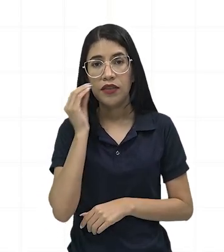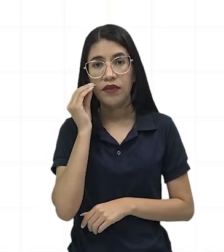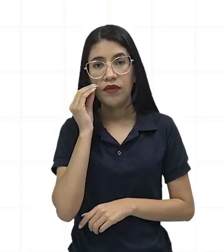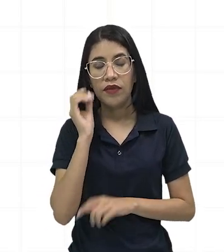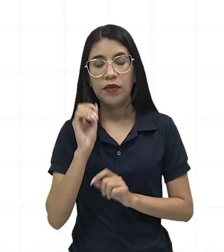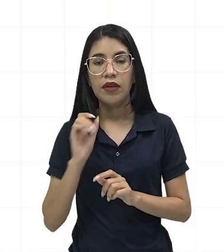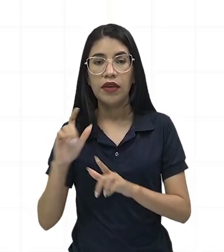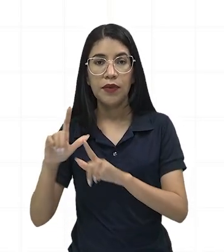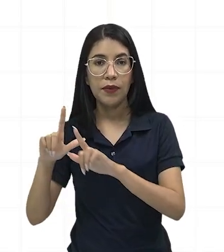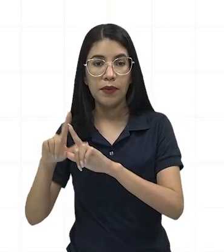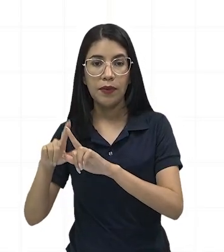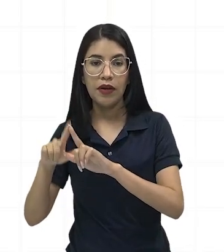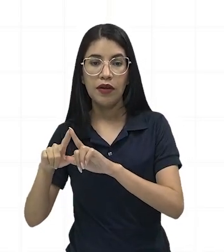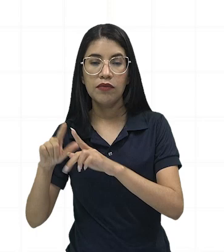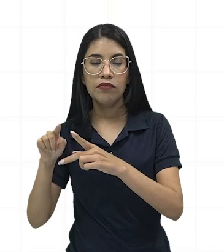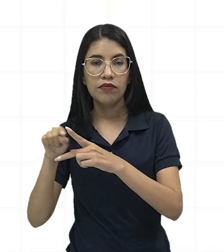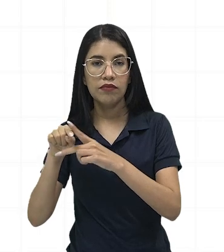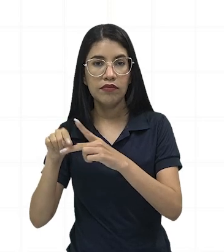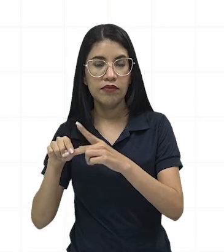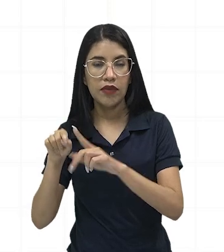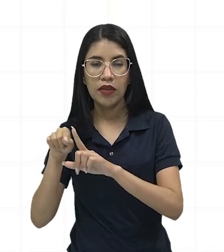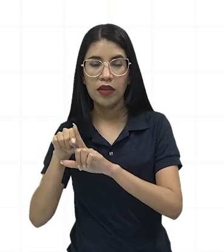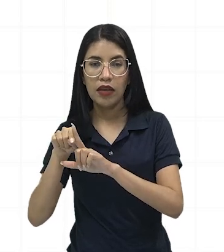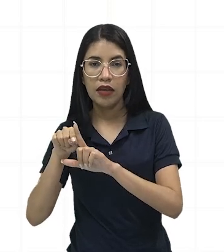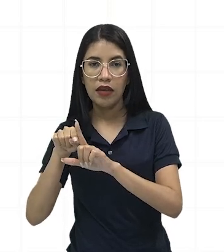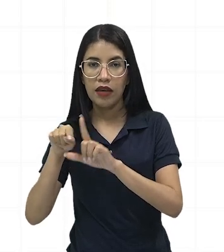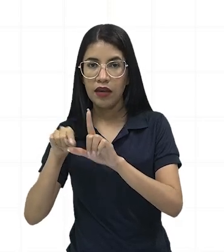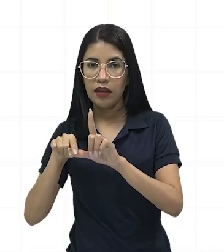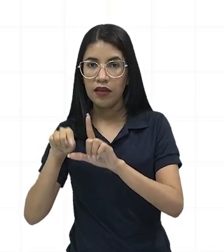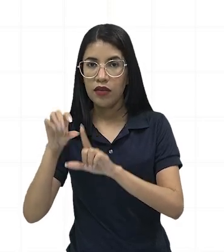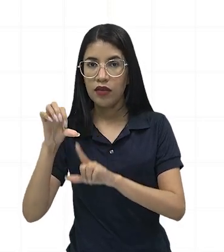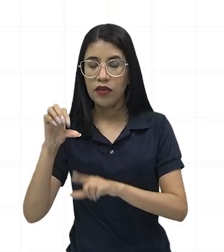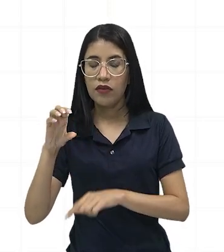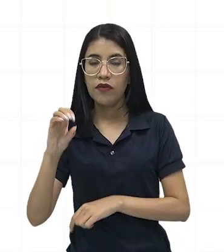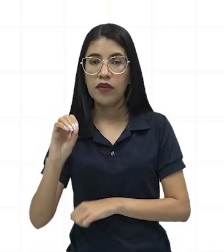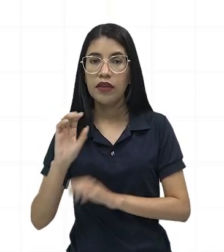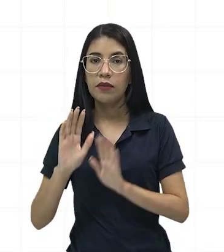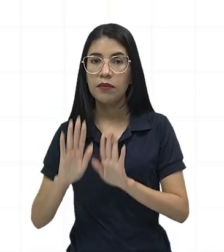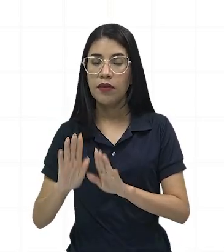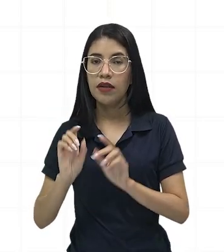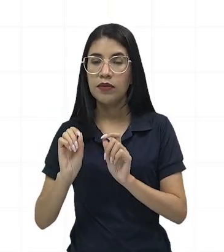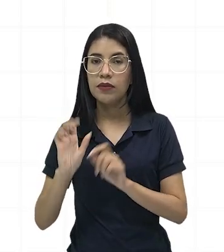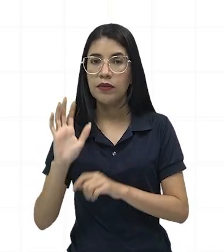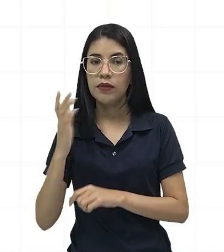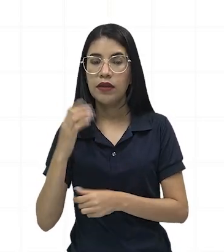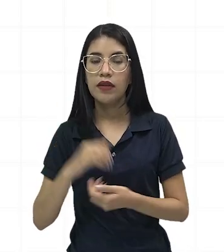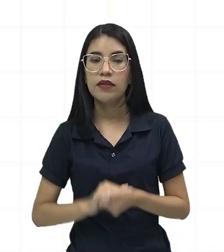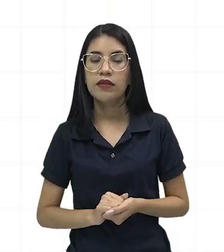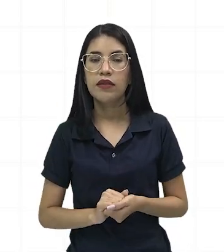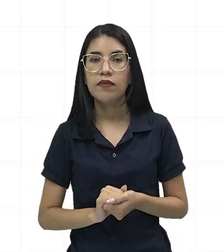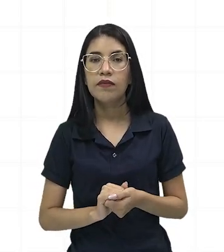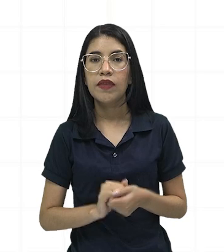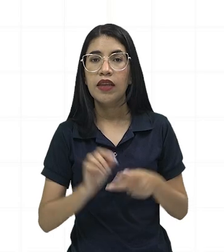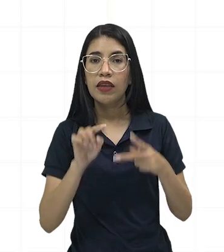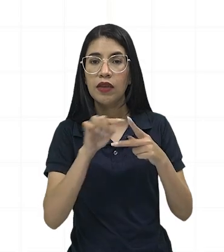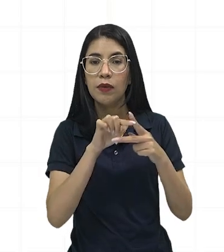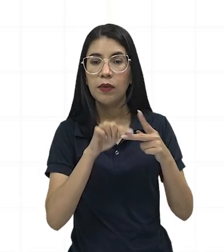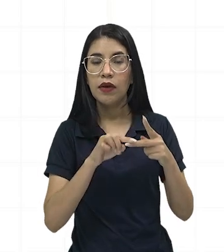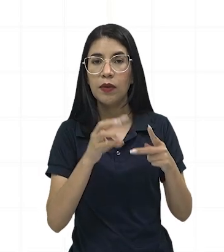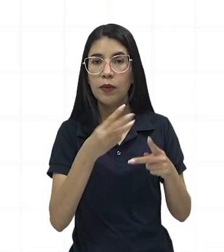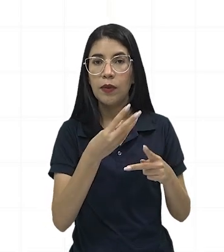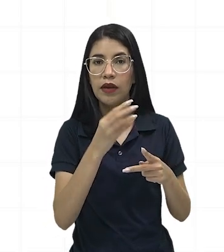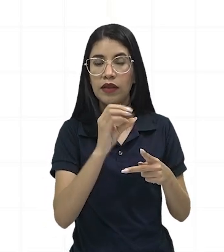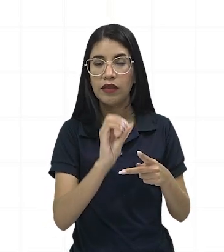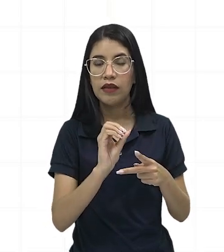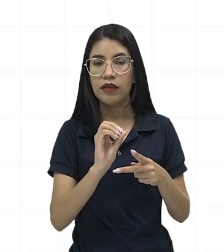O ângulo oposto, 90 graus, igual esse, professor. Só que 30 graus, ó,